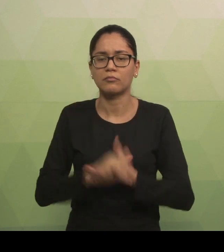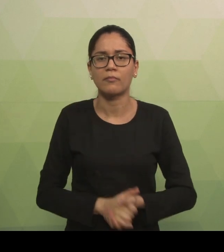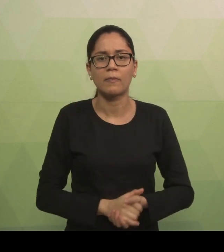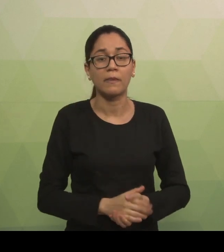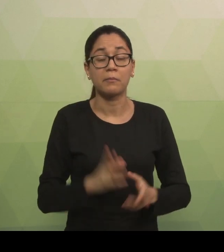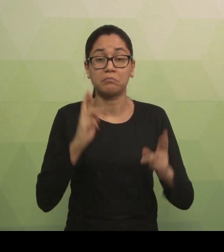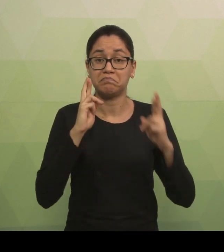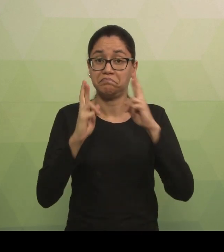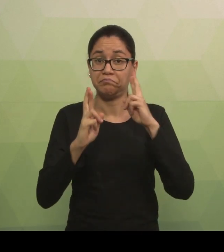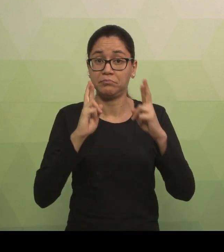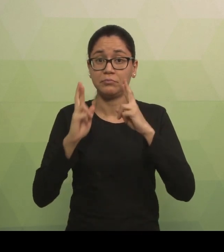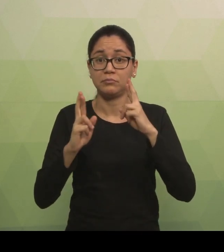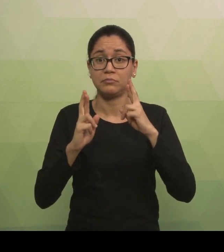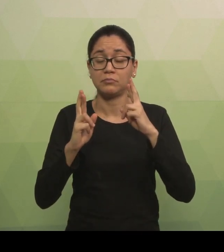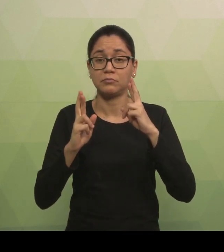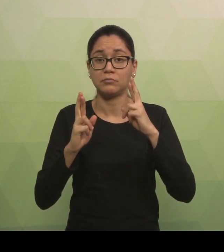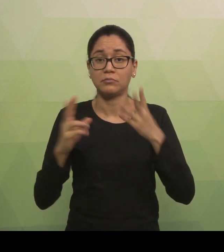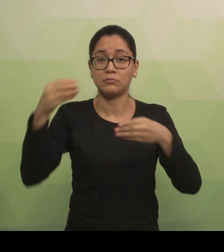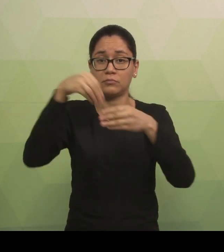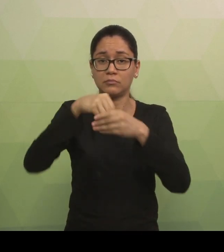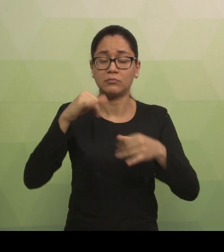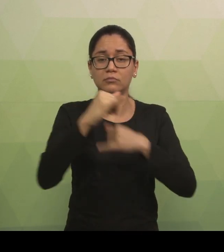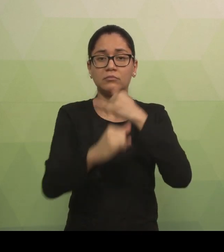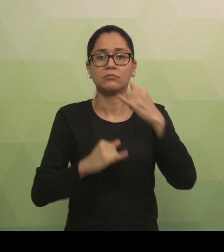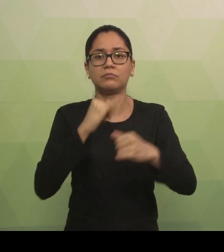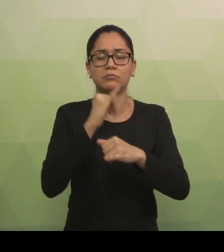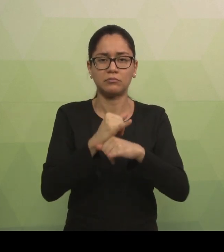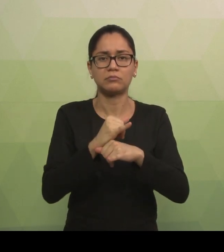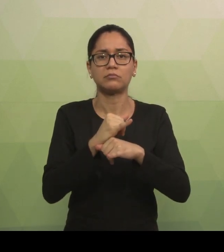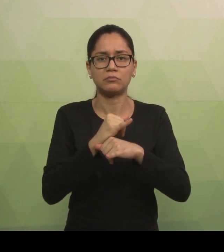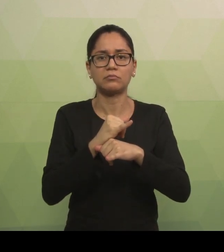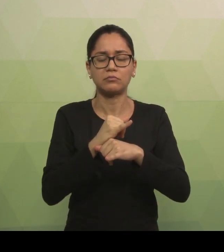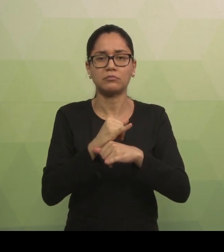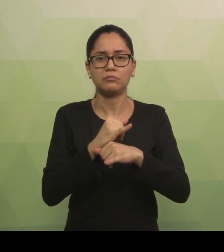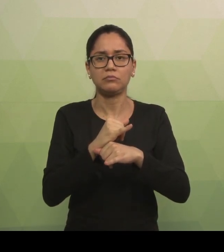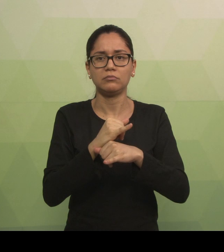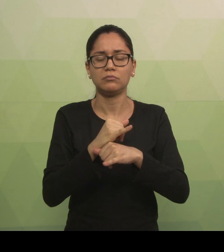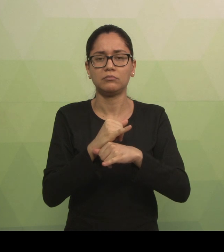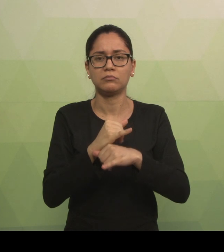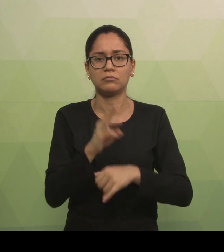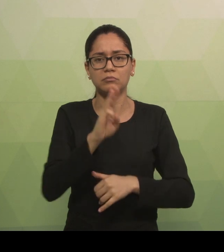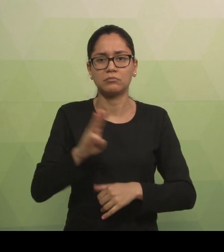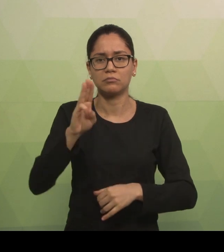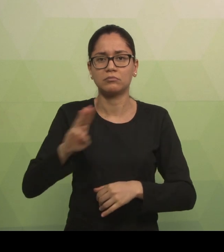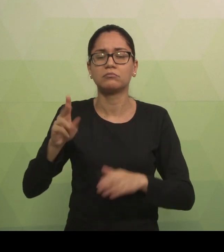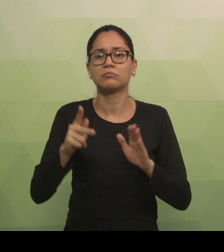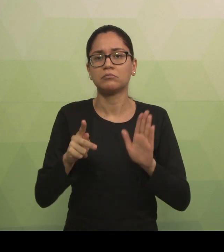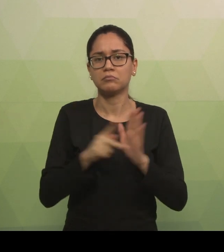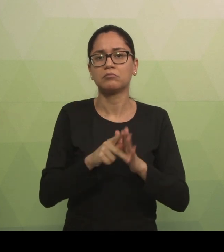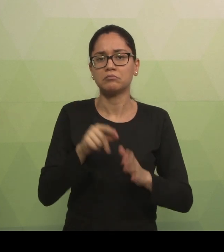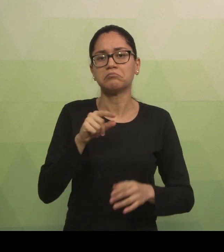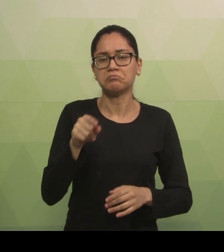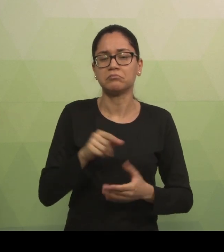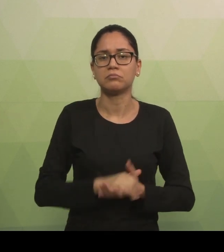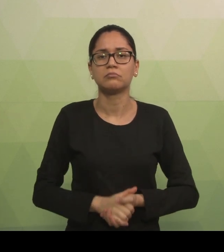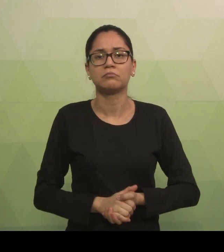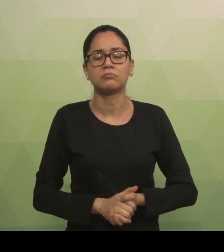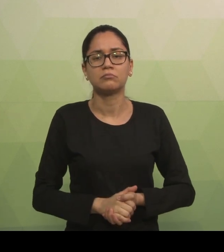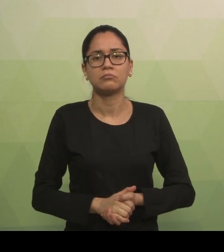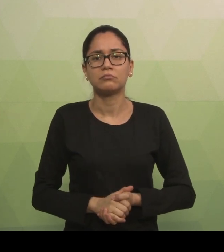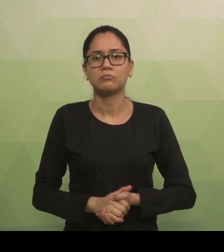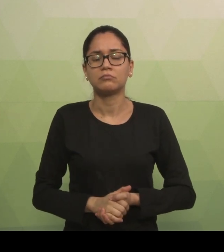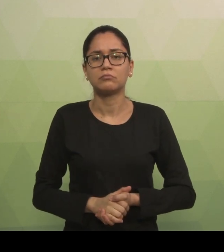que construção de redes de relacionamentos reais no mundo virtual, através de sites apropriados para isso. Elas fazem